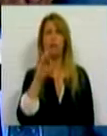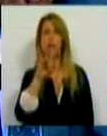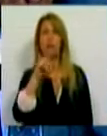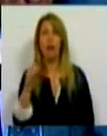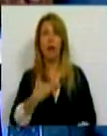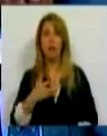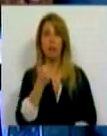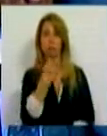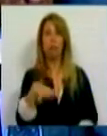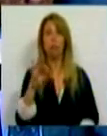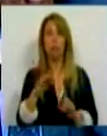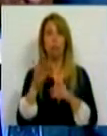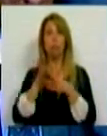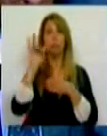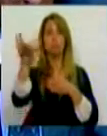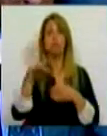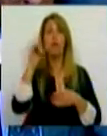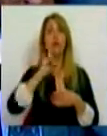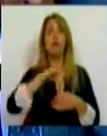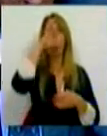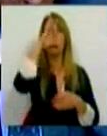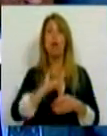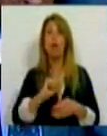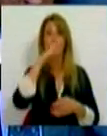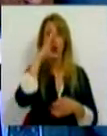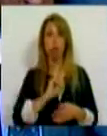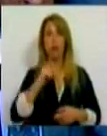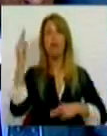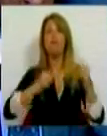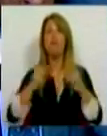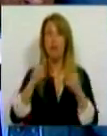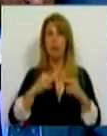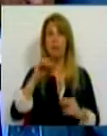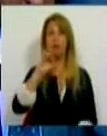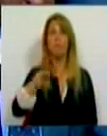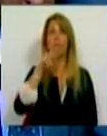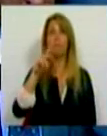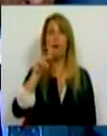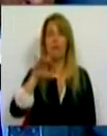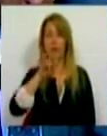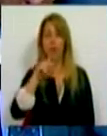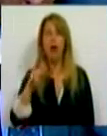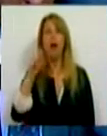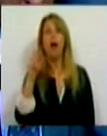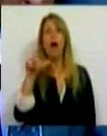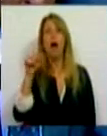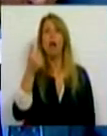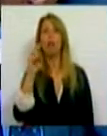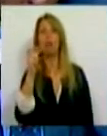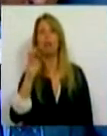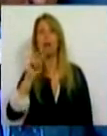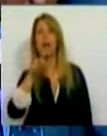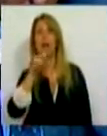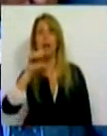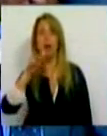à então Ministra de Estado e das Finanças, Maria Luísa Albuquerque. E nessa carta, que descreve aliás a conversa